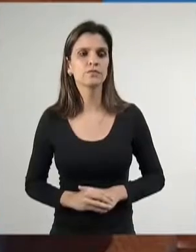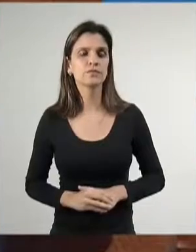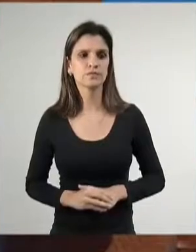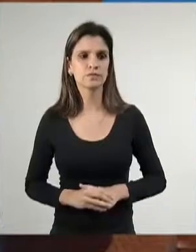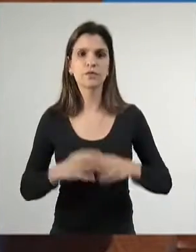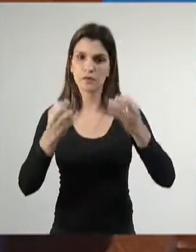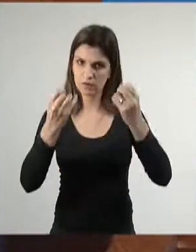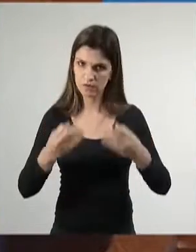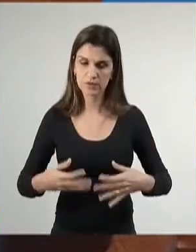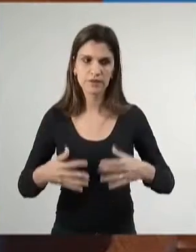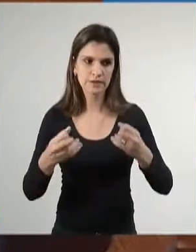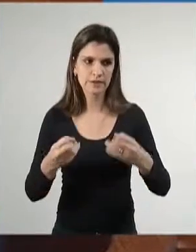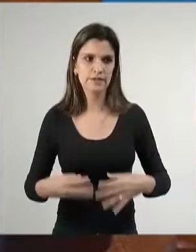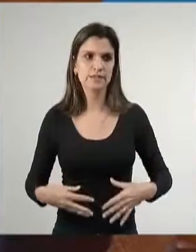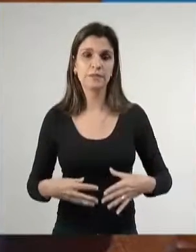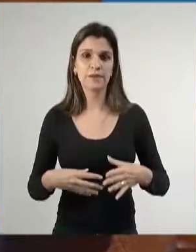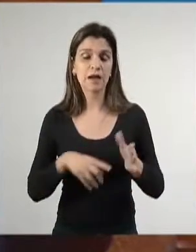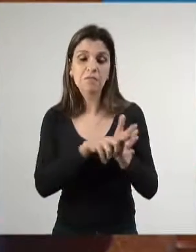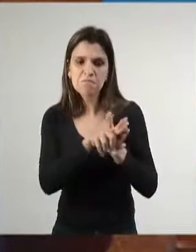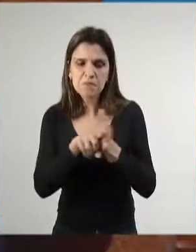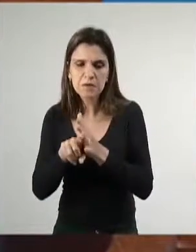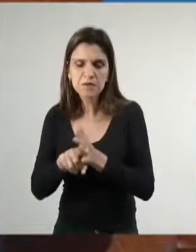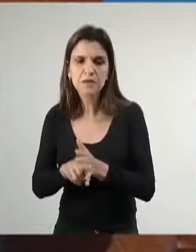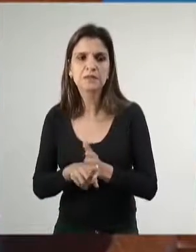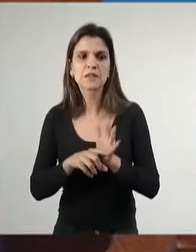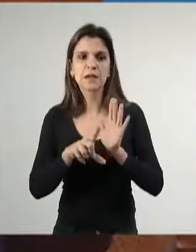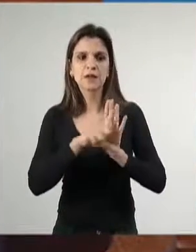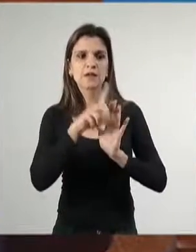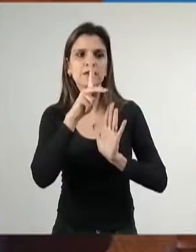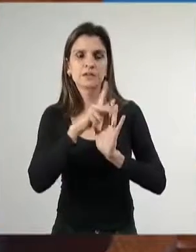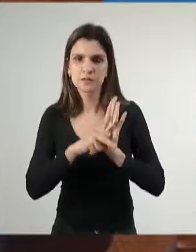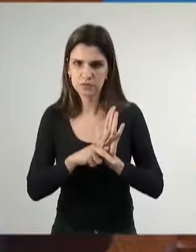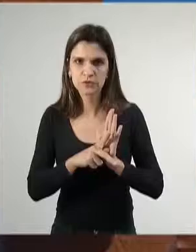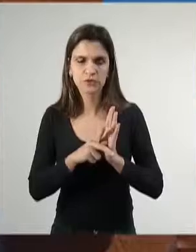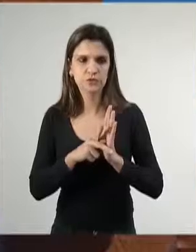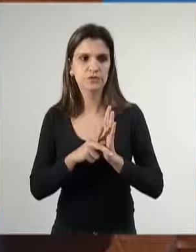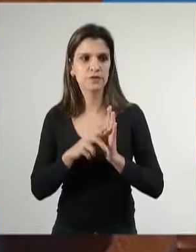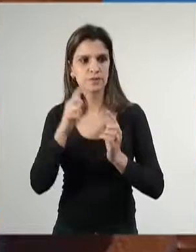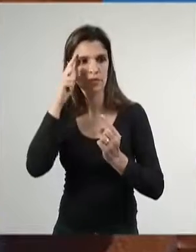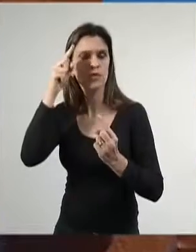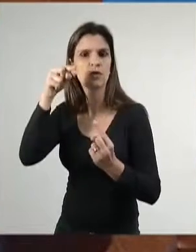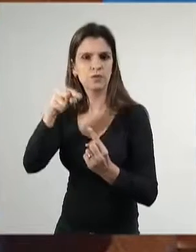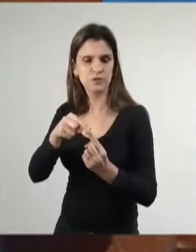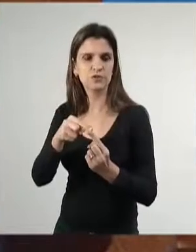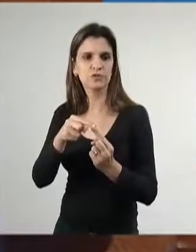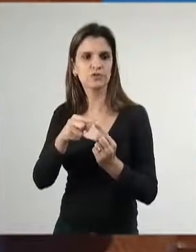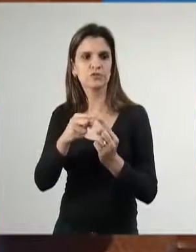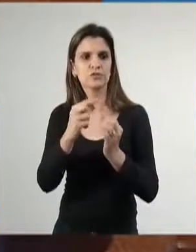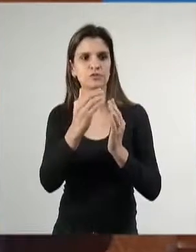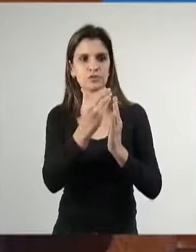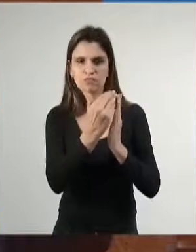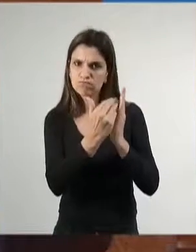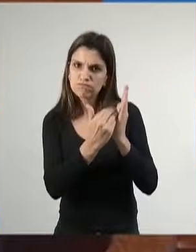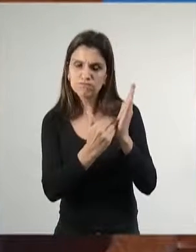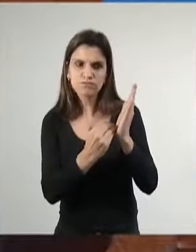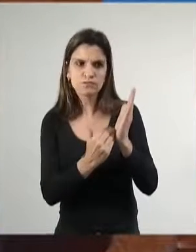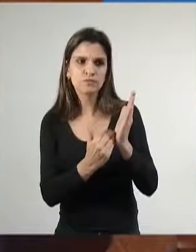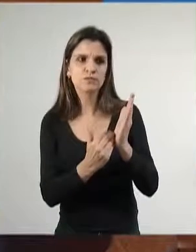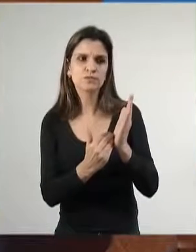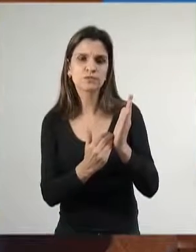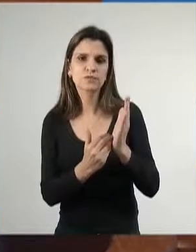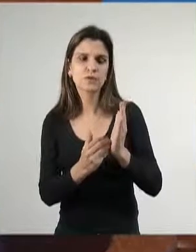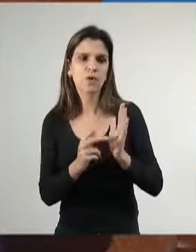vão analisar esse projeto. O presente projeto de lei tem por objetivo instituir o desconto no valor do imposto sobre a propriedade de